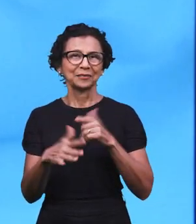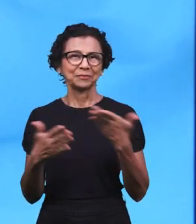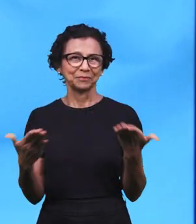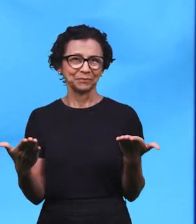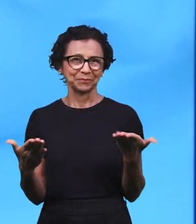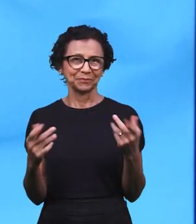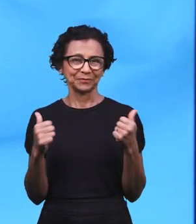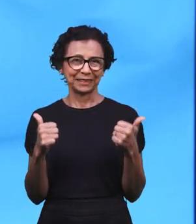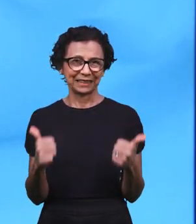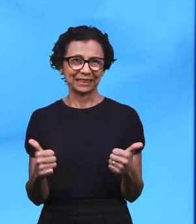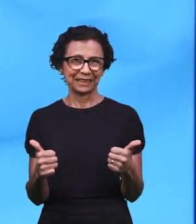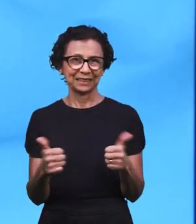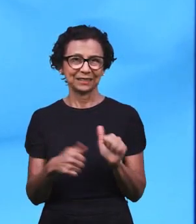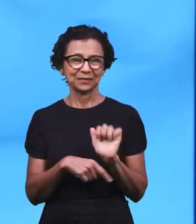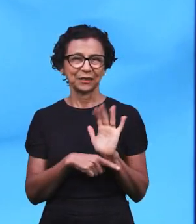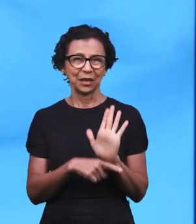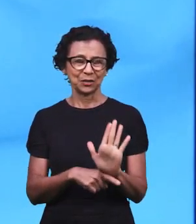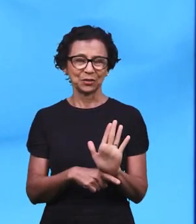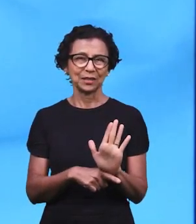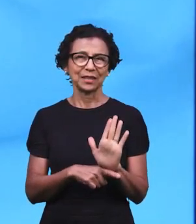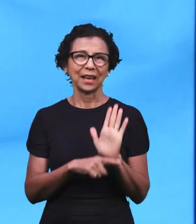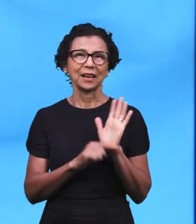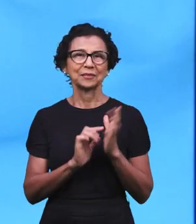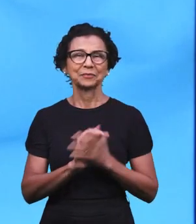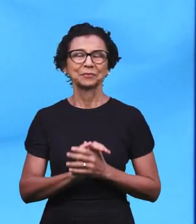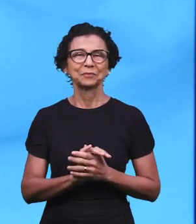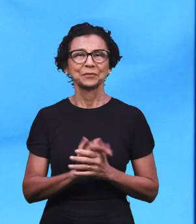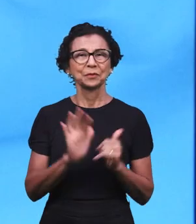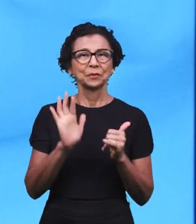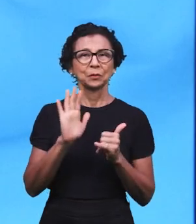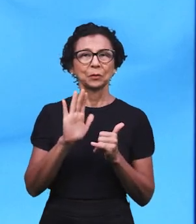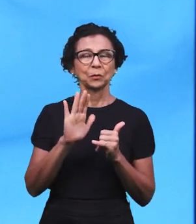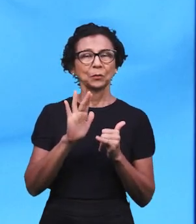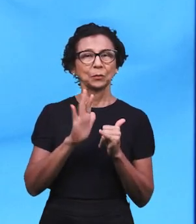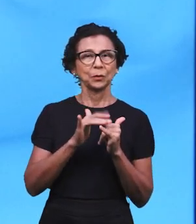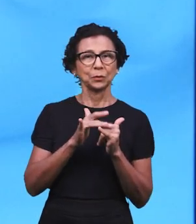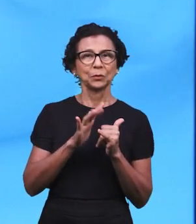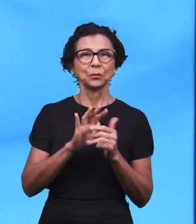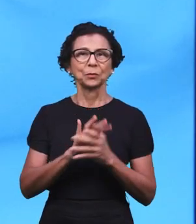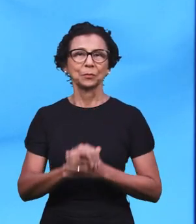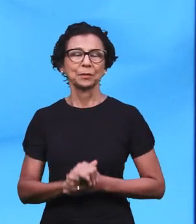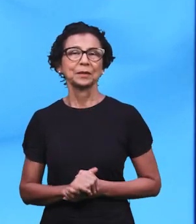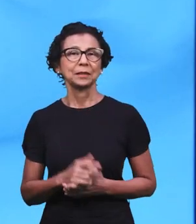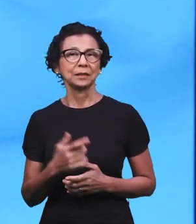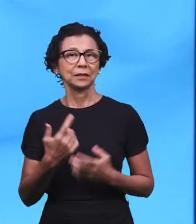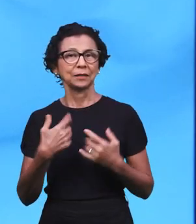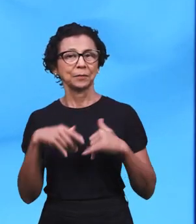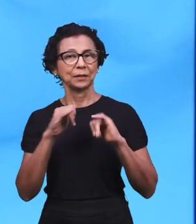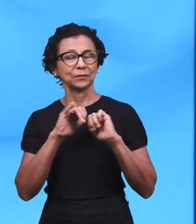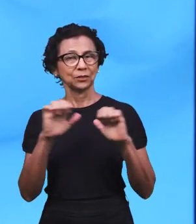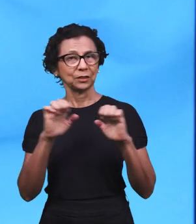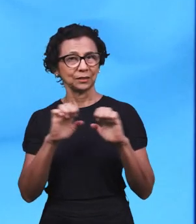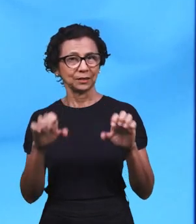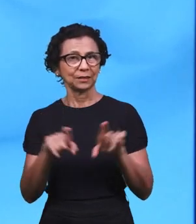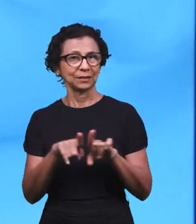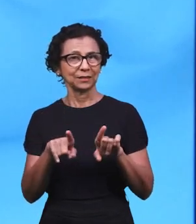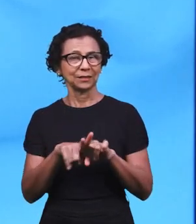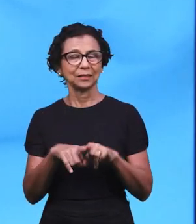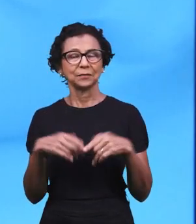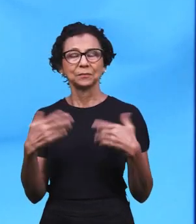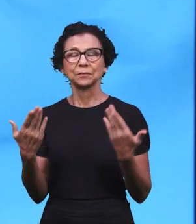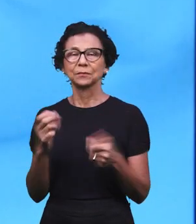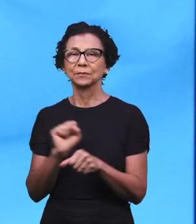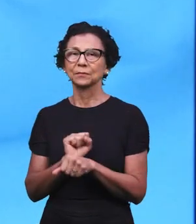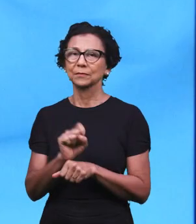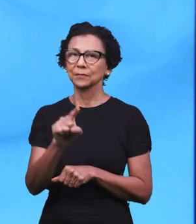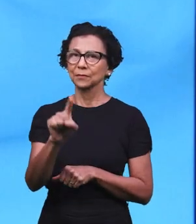conseguir, tá bom? Você vai ajudar muito na expansão do nosso canal e também para nossas evangelizações. E agora, estamos